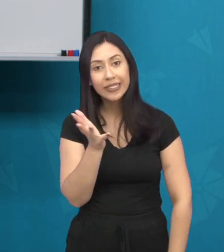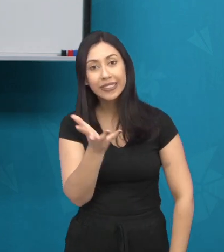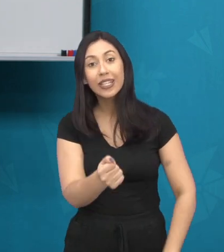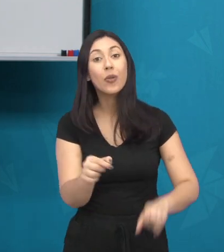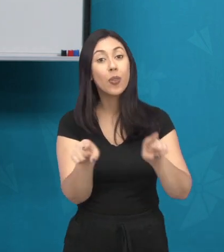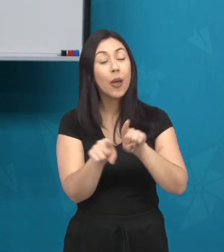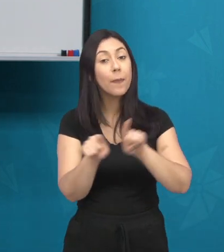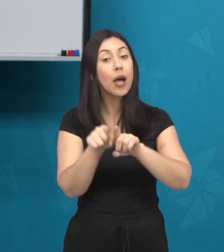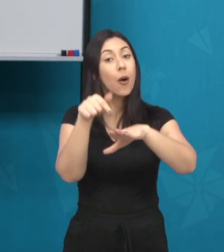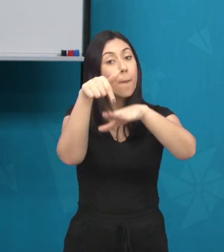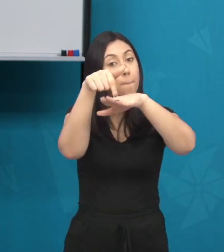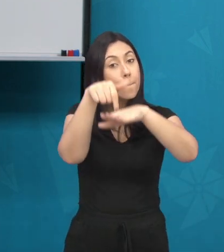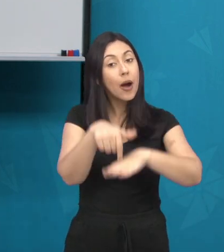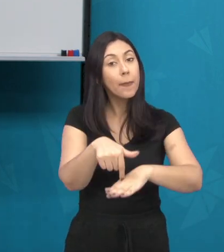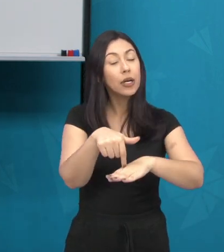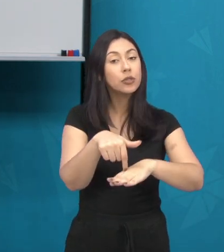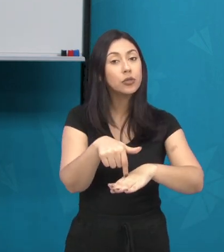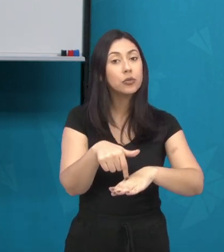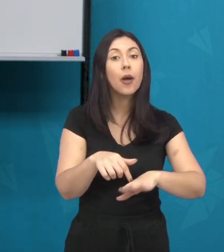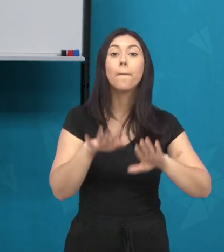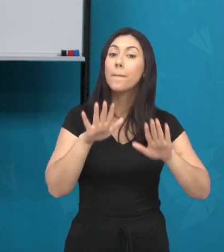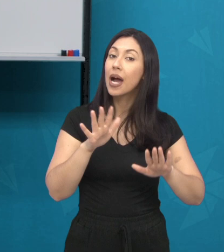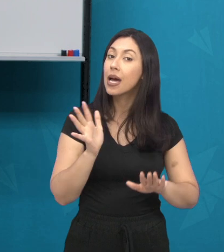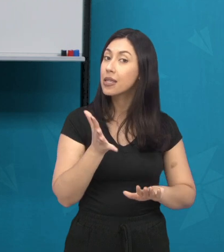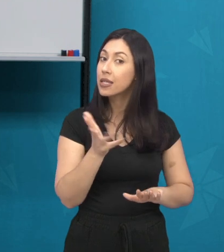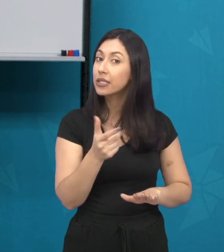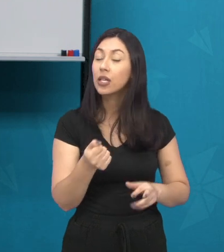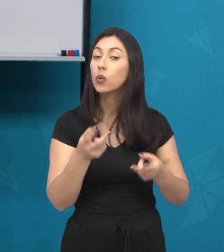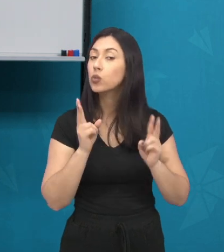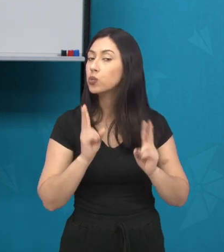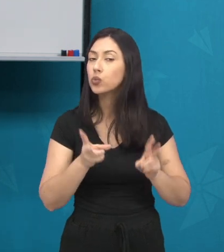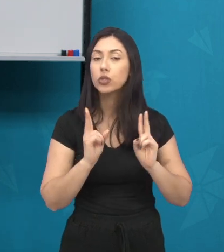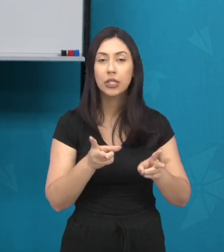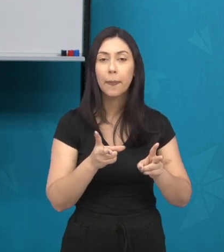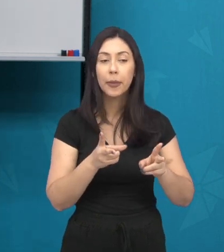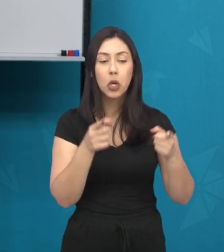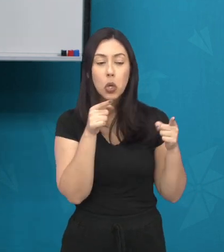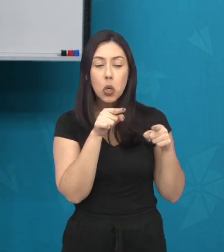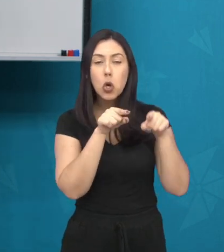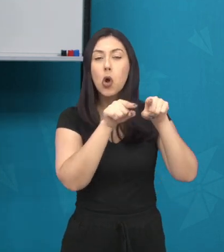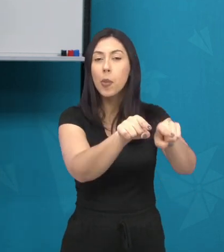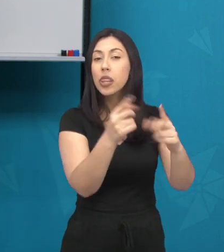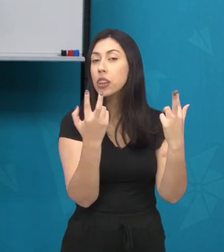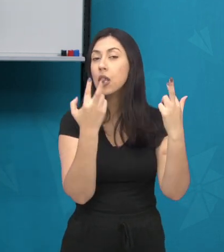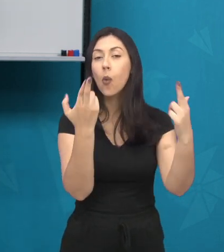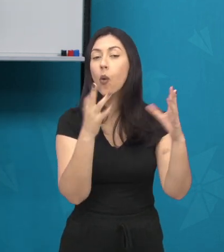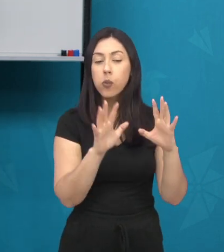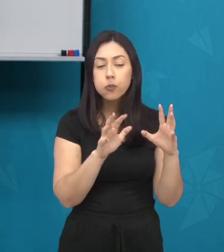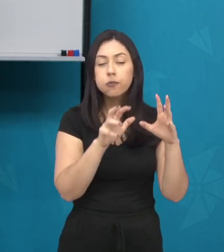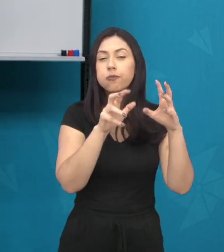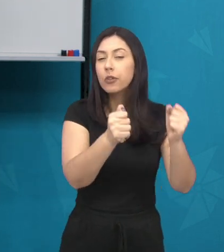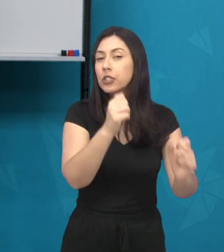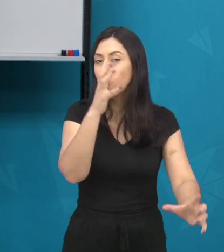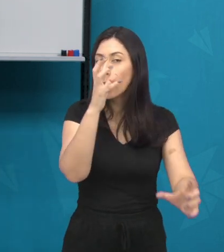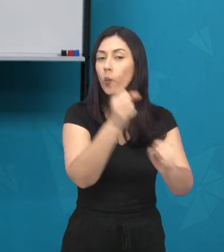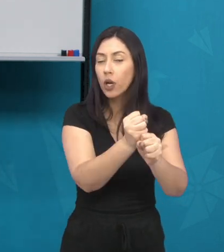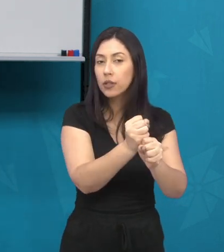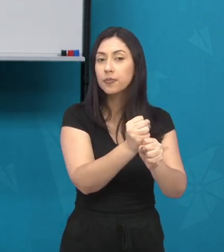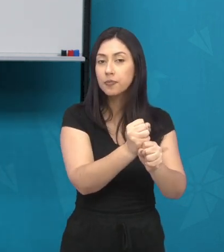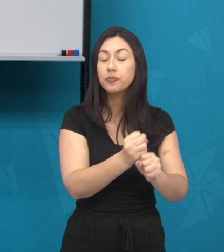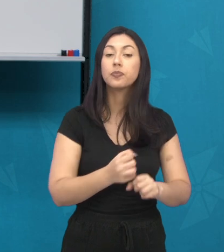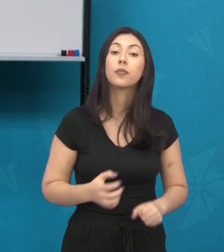aceleração tá sempre no mesmo sentido da resultante certo essa expressão matemática traz isso pra